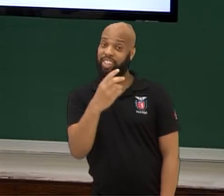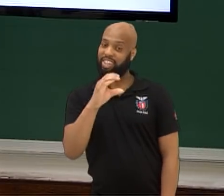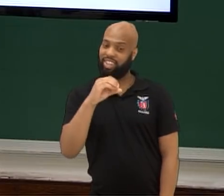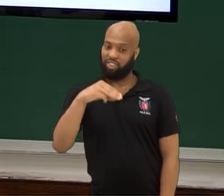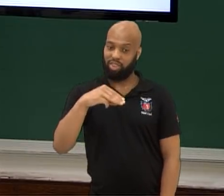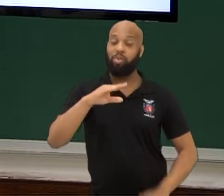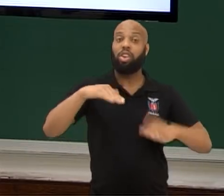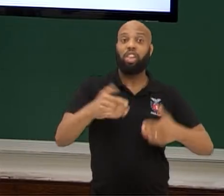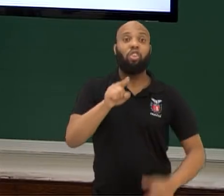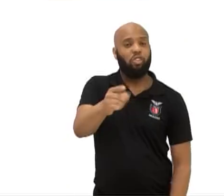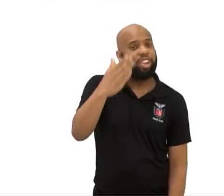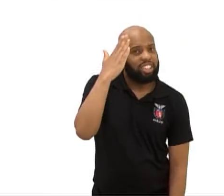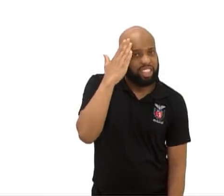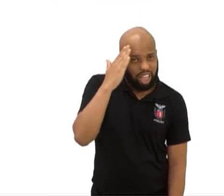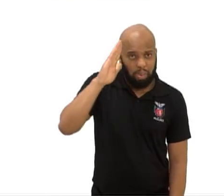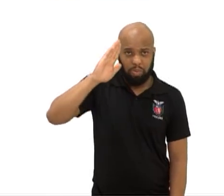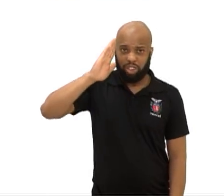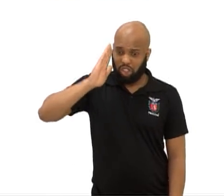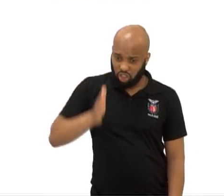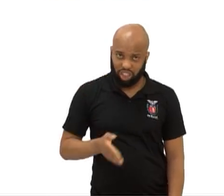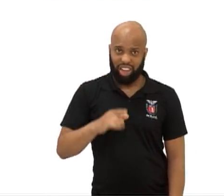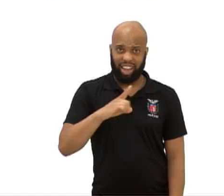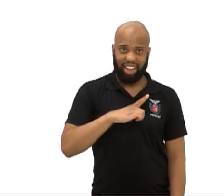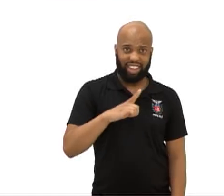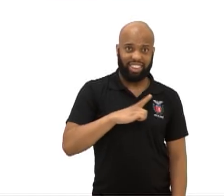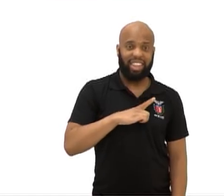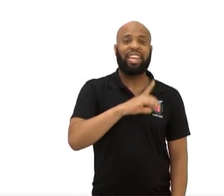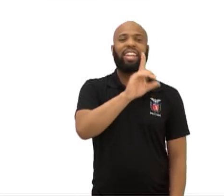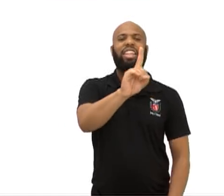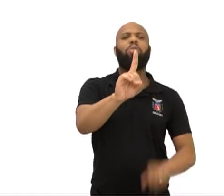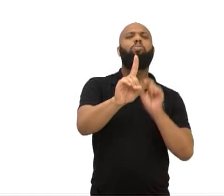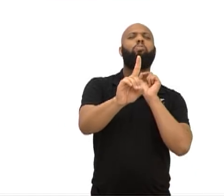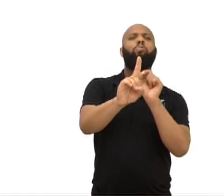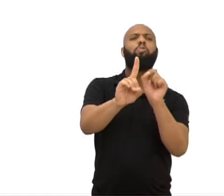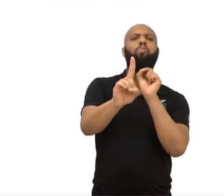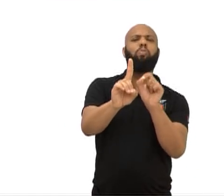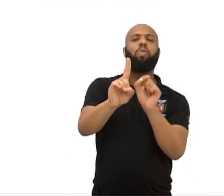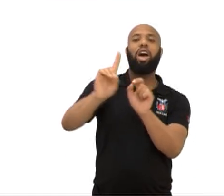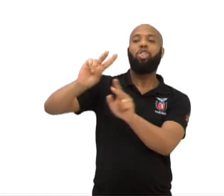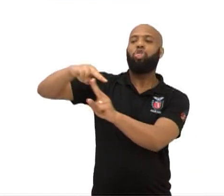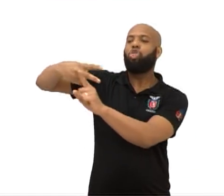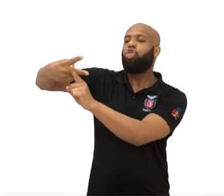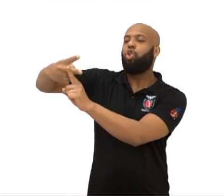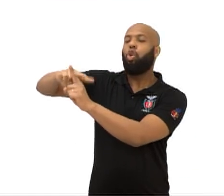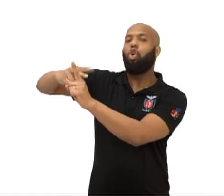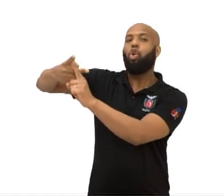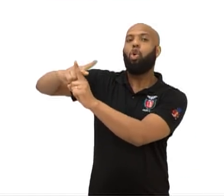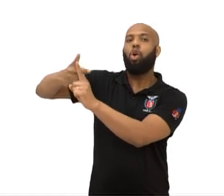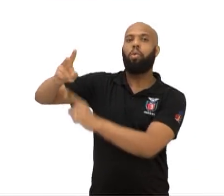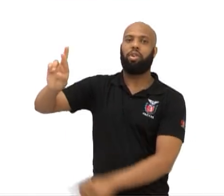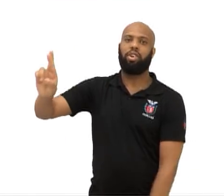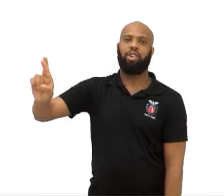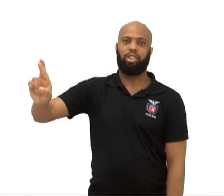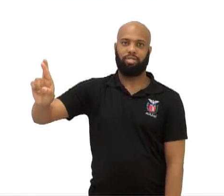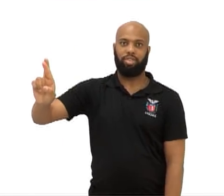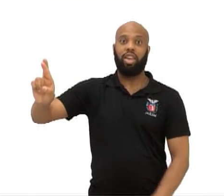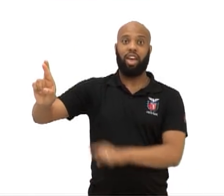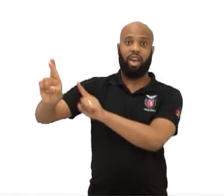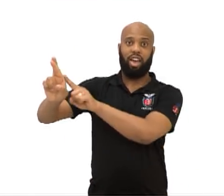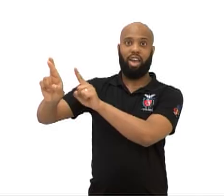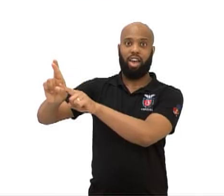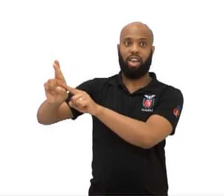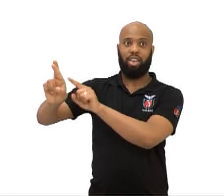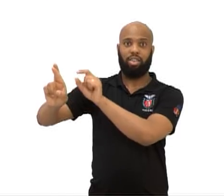Sabendo que o nosso diâmetro é a metade do raio, e o raio